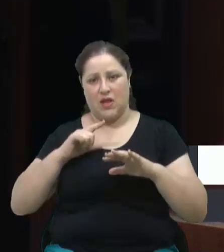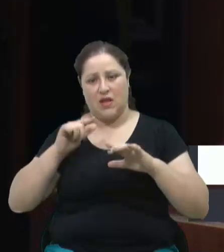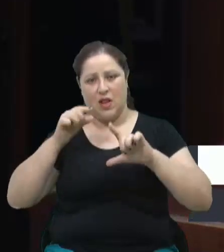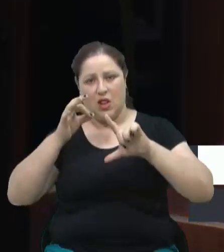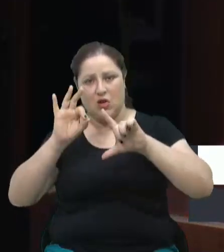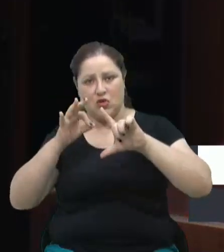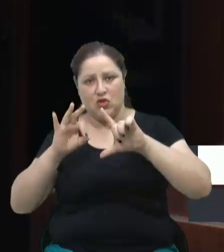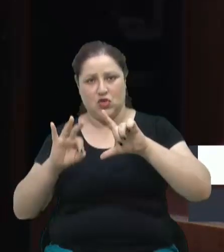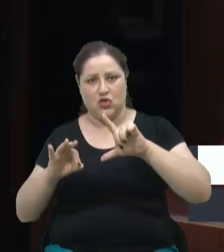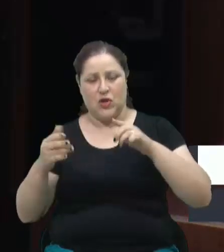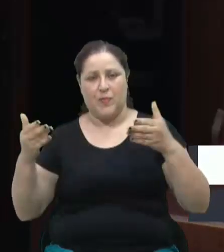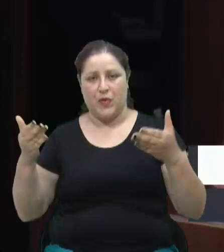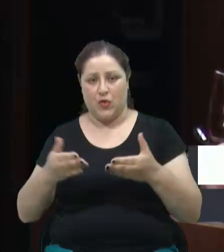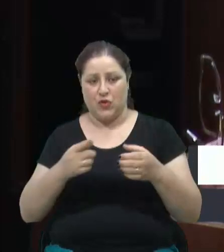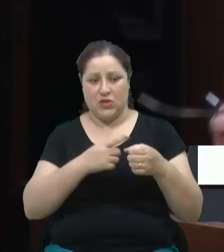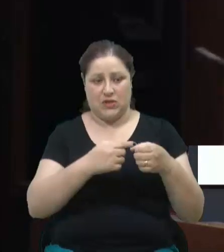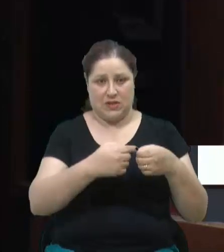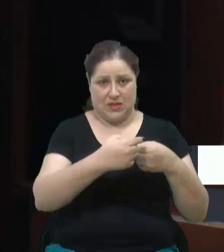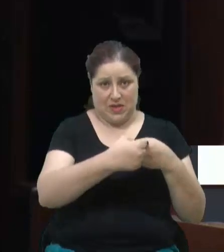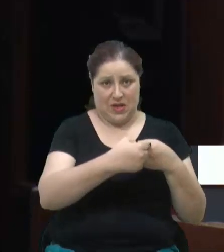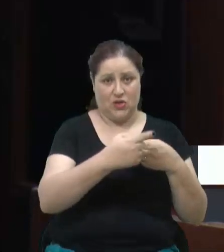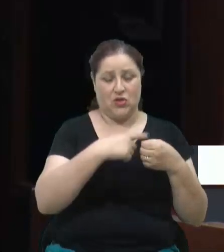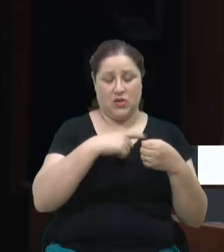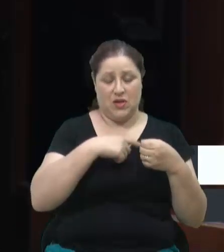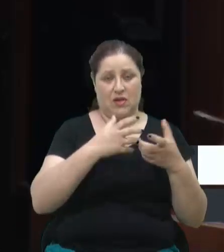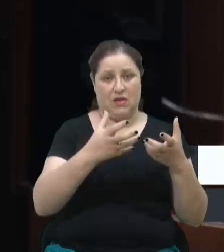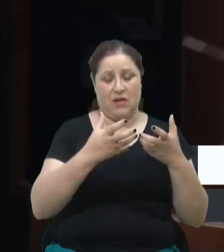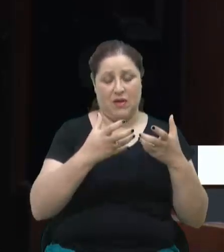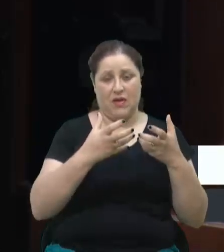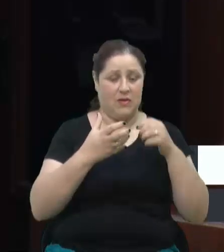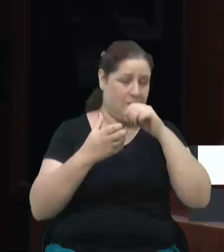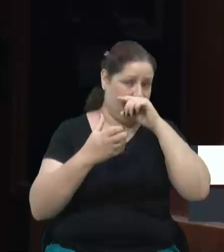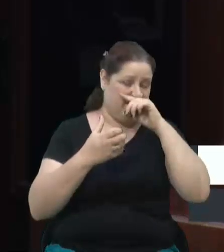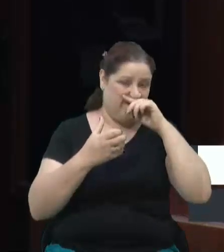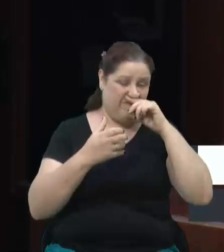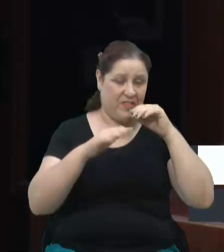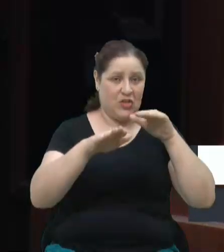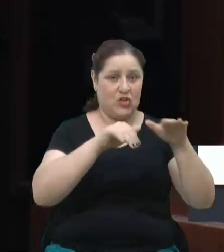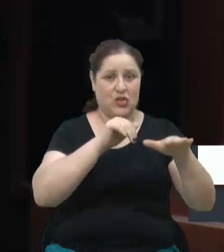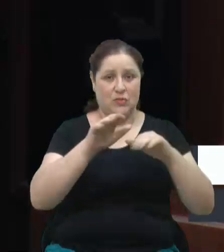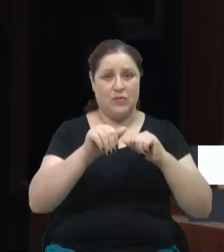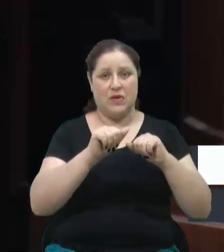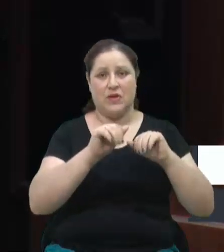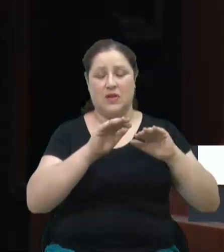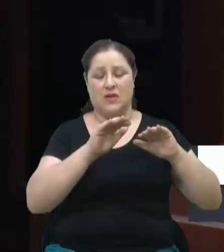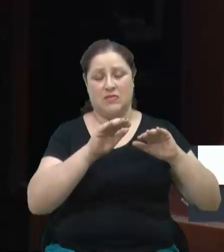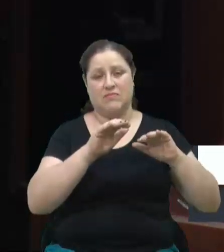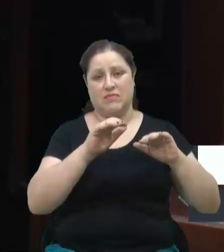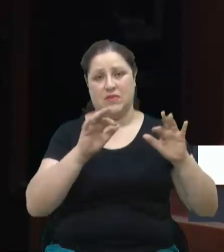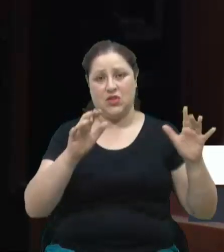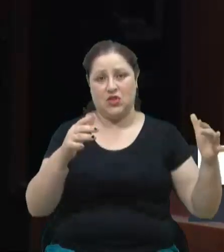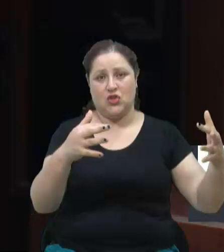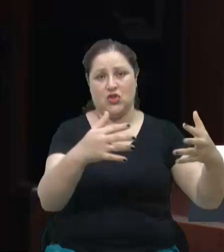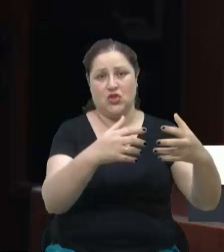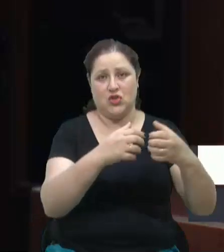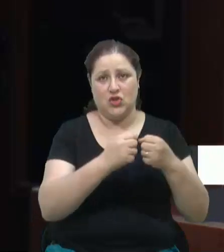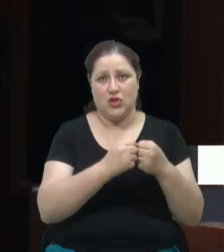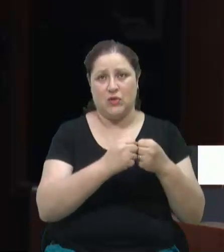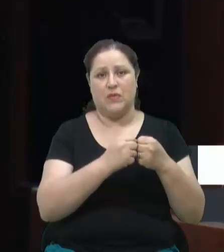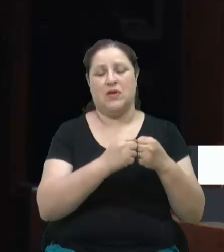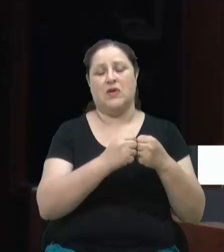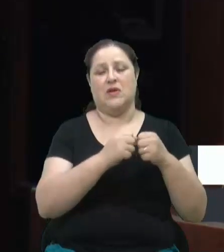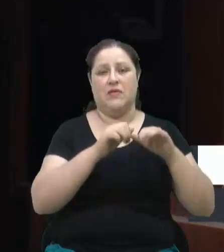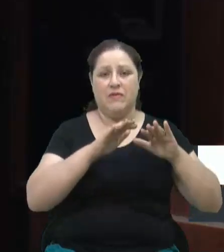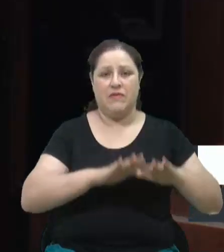por essa logística, ou seja, atrair, lembro que eu sempre falo, atração e retenção. Atrair CDs, centros de